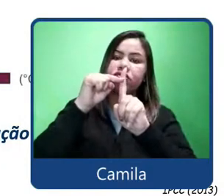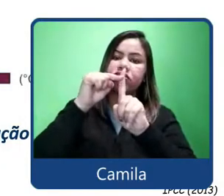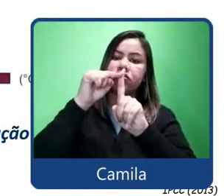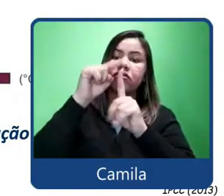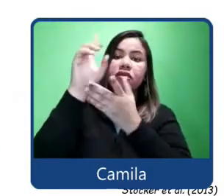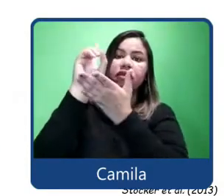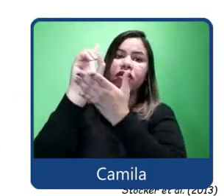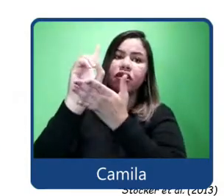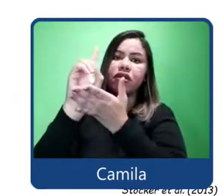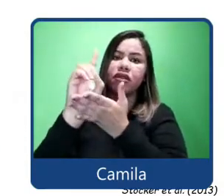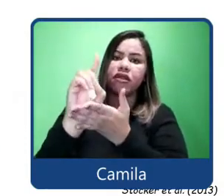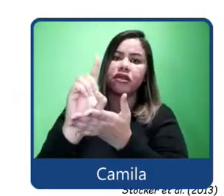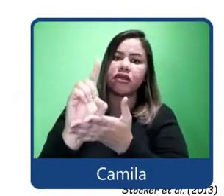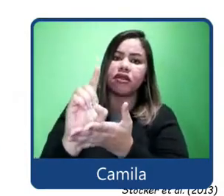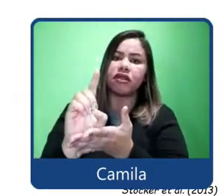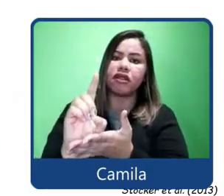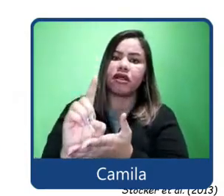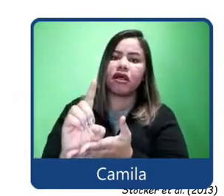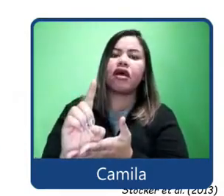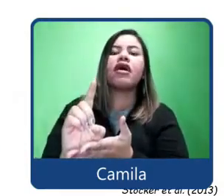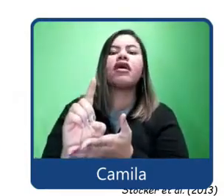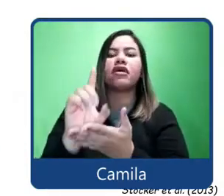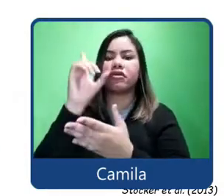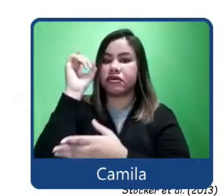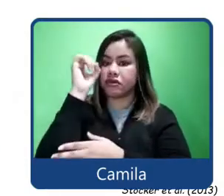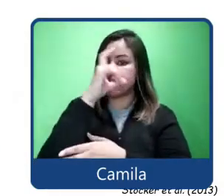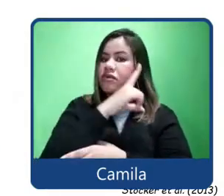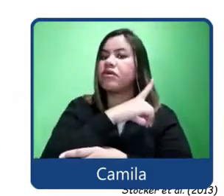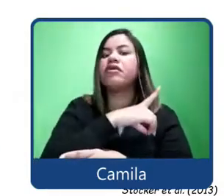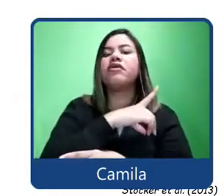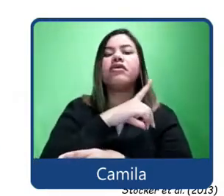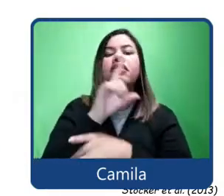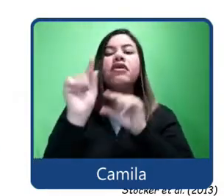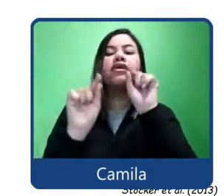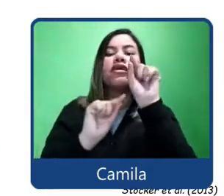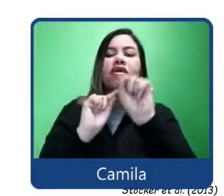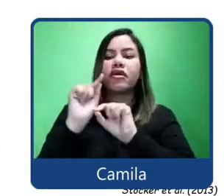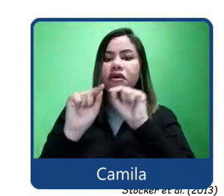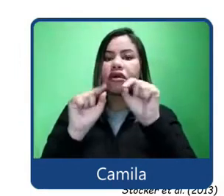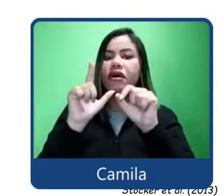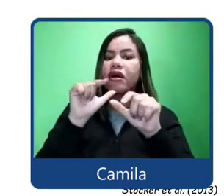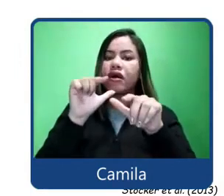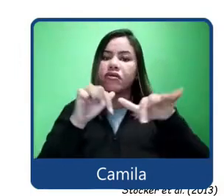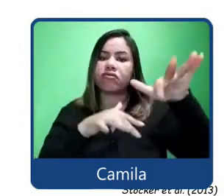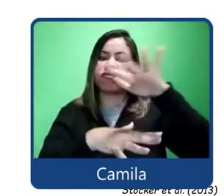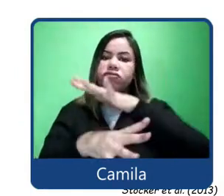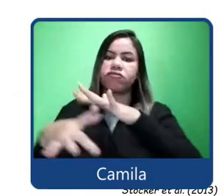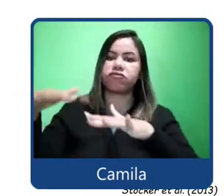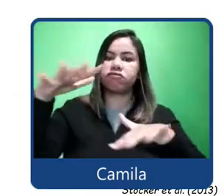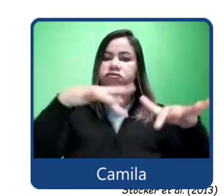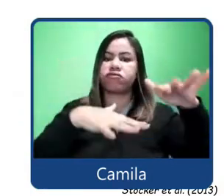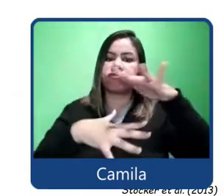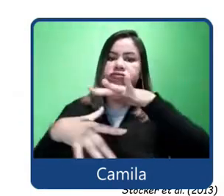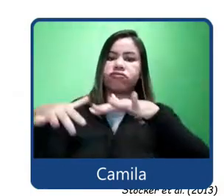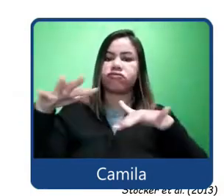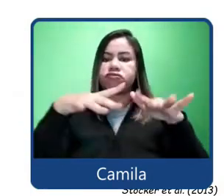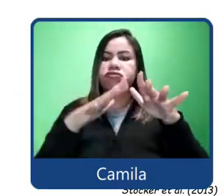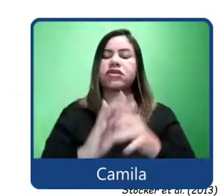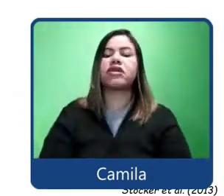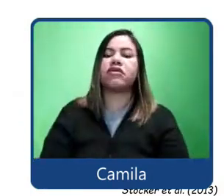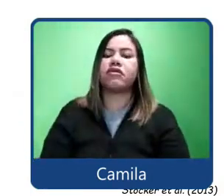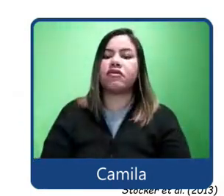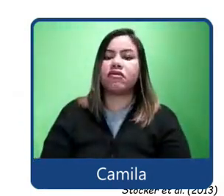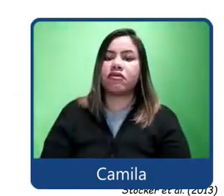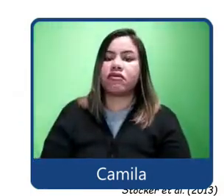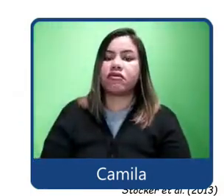águas superficiais, dificultando a grande circulação do Atlântico. De maneira análoga, para as últimas